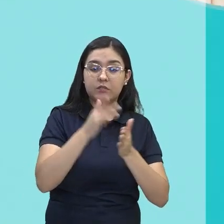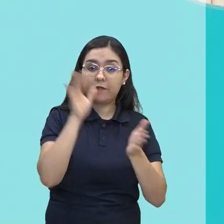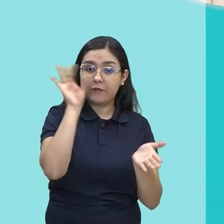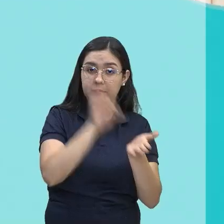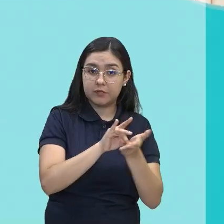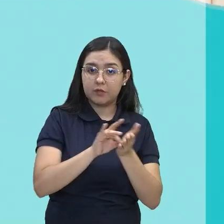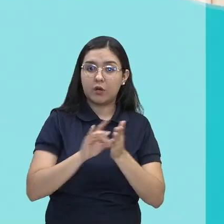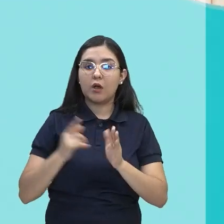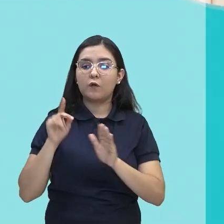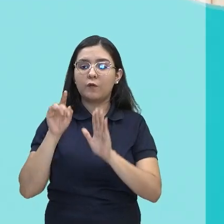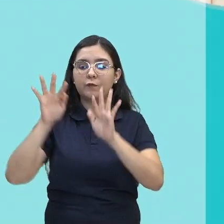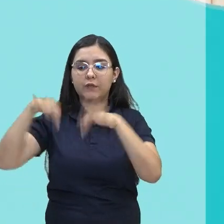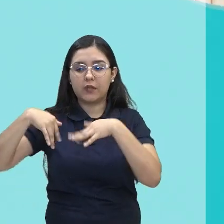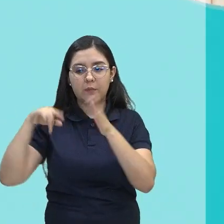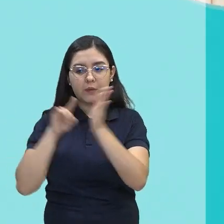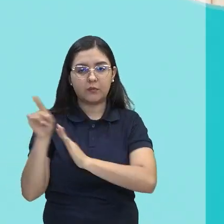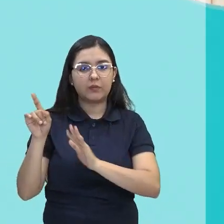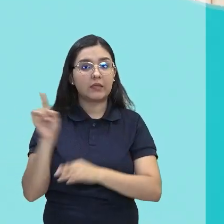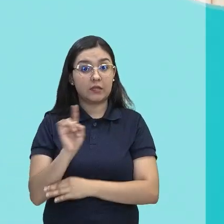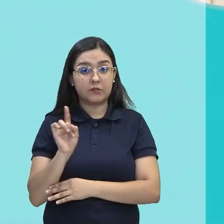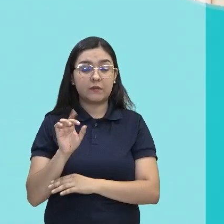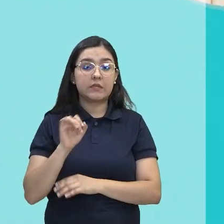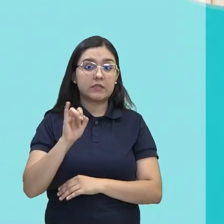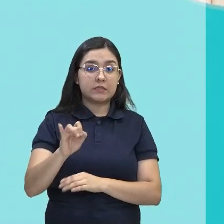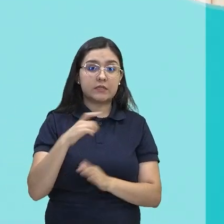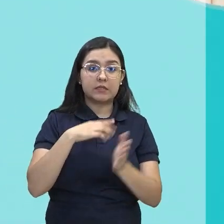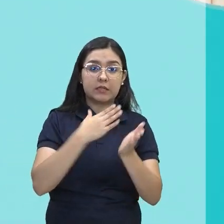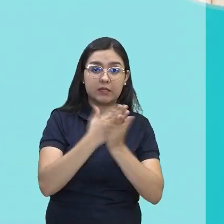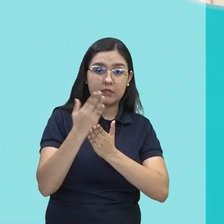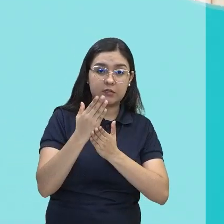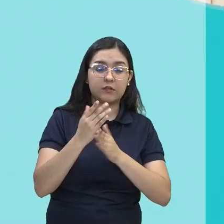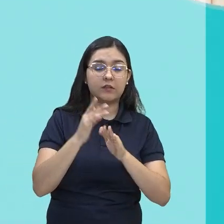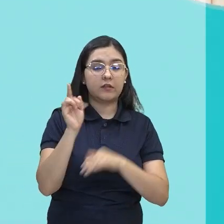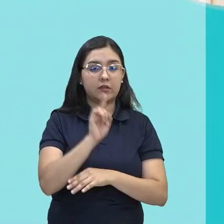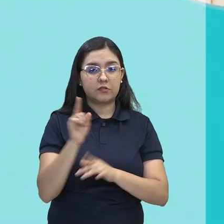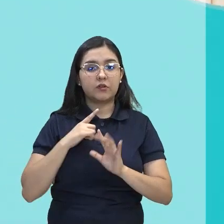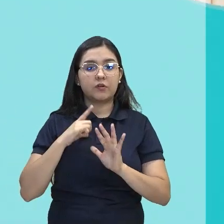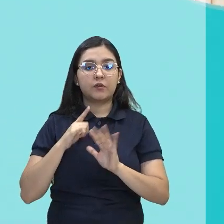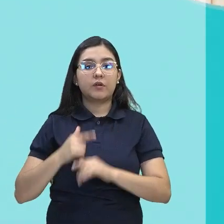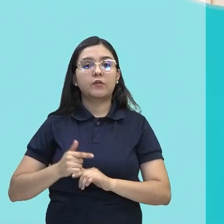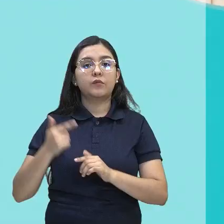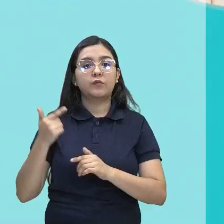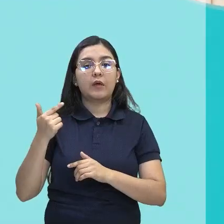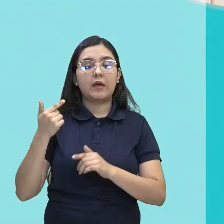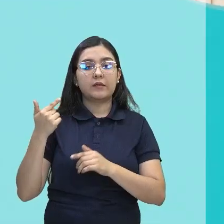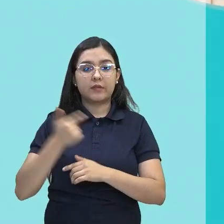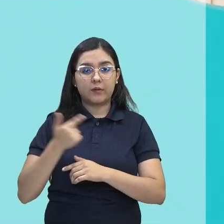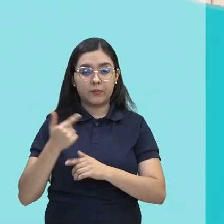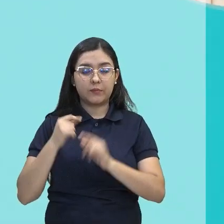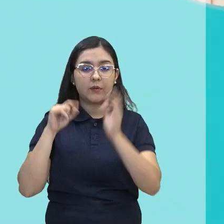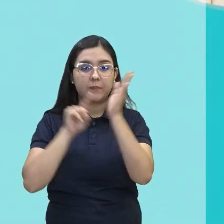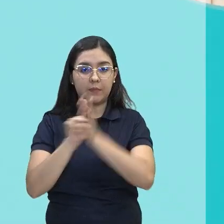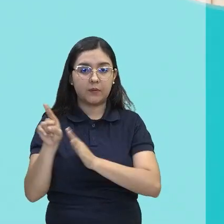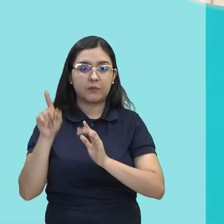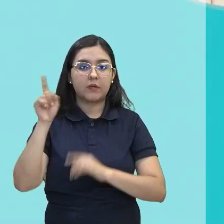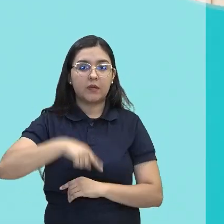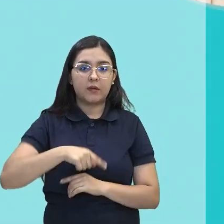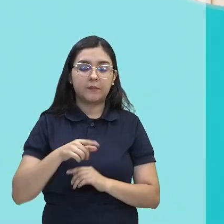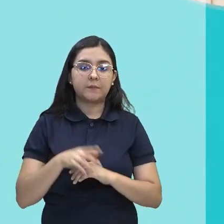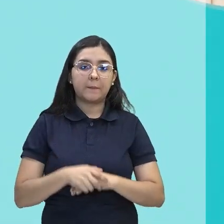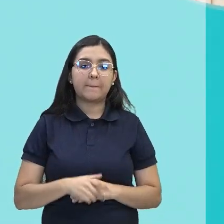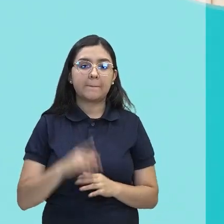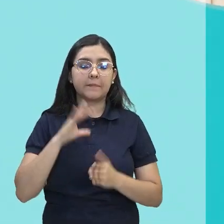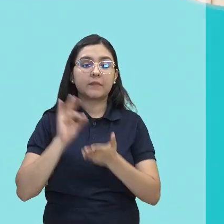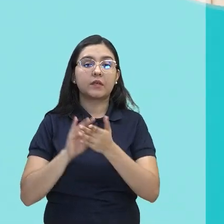afirmativa, a pergunta vai ser negativa. Se a primeira parte for negativa, a segunda vai ser afirmativa obrigatoriamente, tá